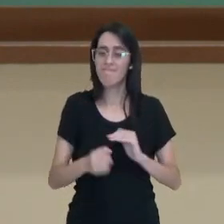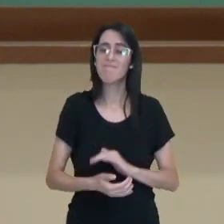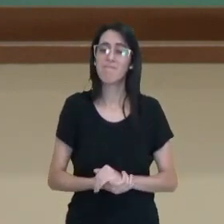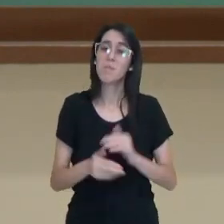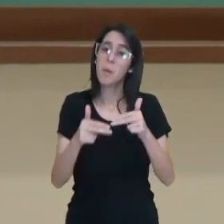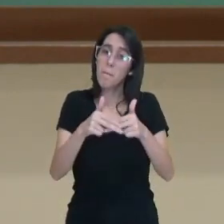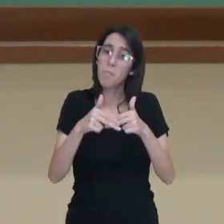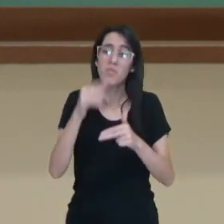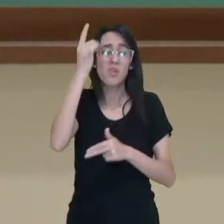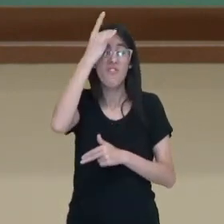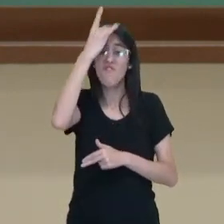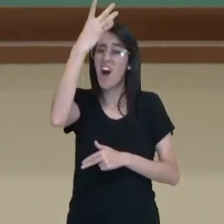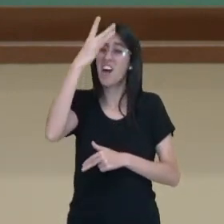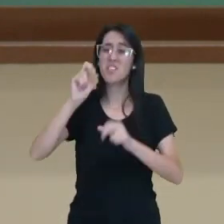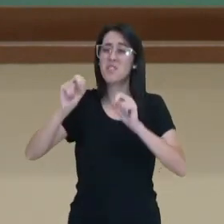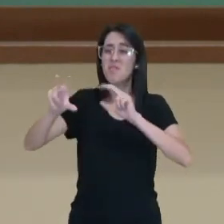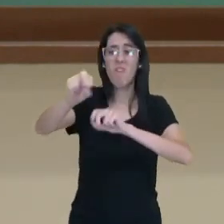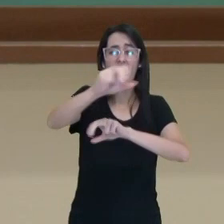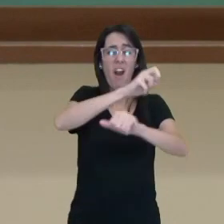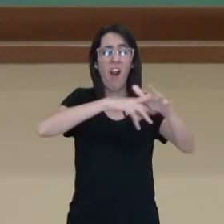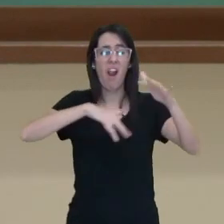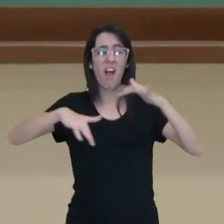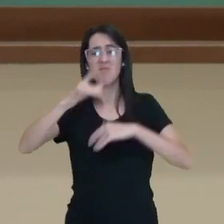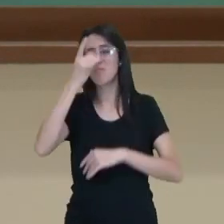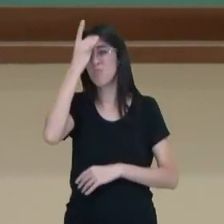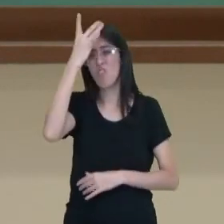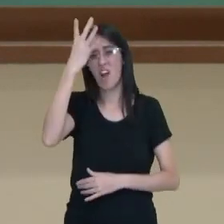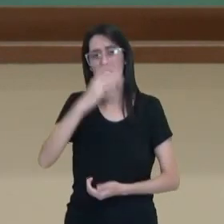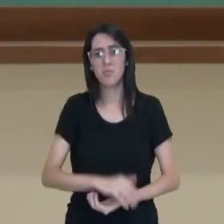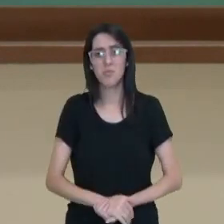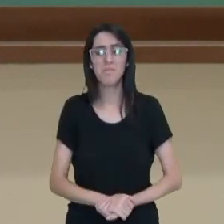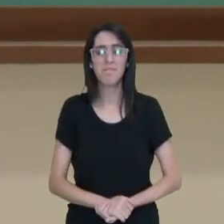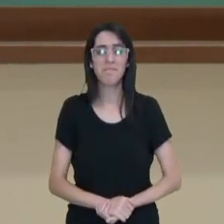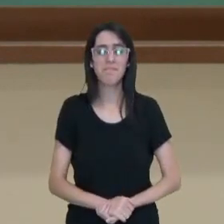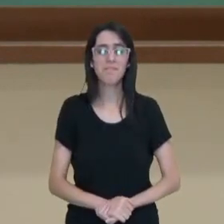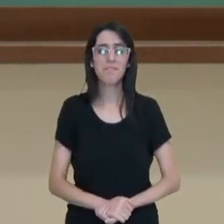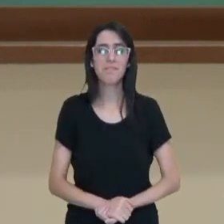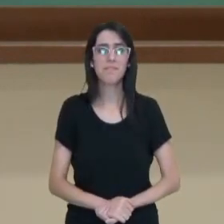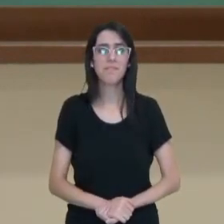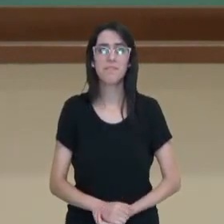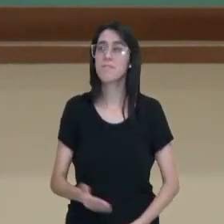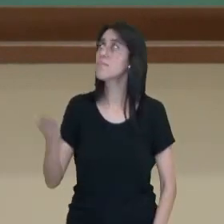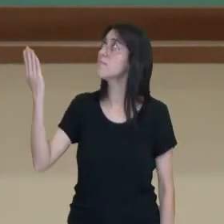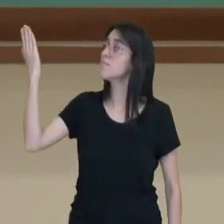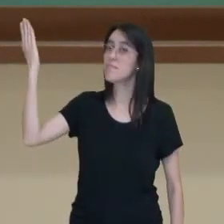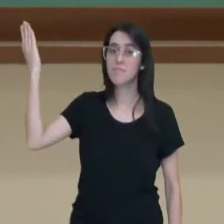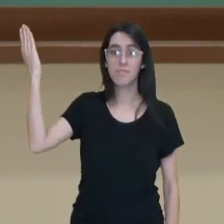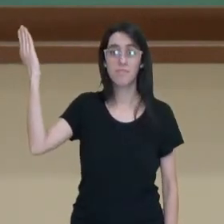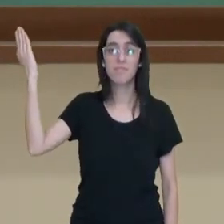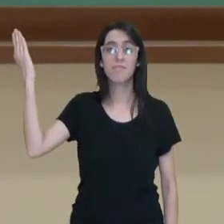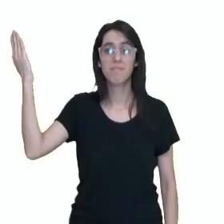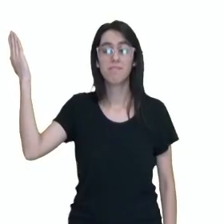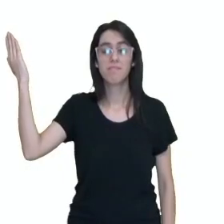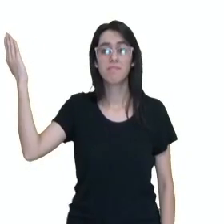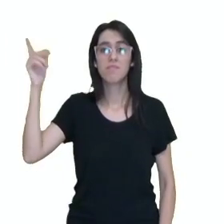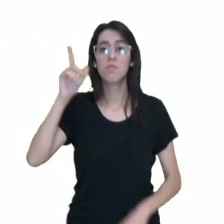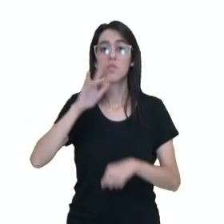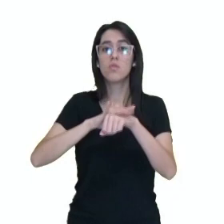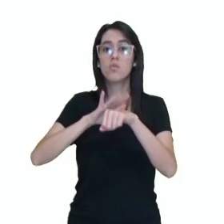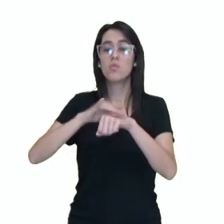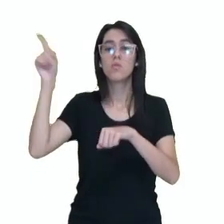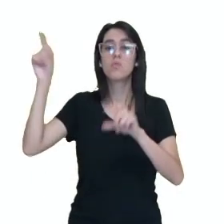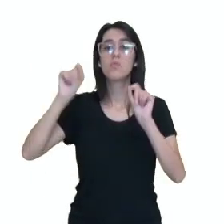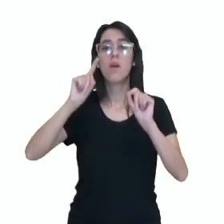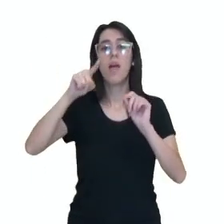ela é fácil de ser transmitida, ok? A brucelose. A brucelose ela é causada